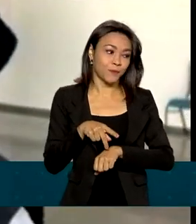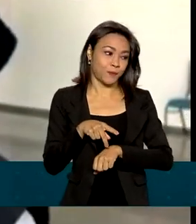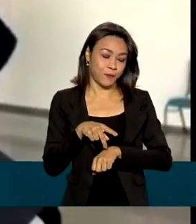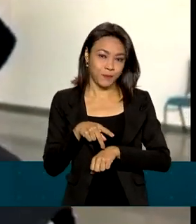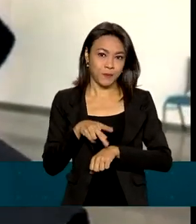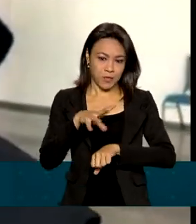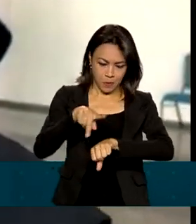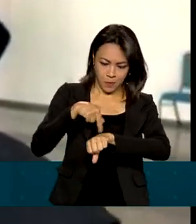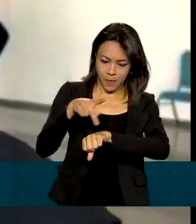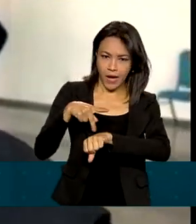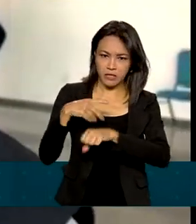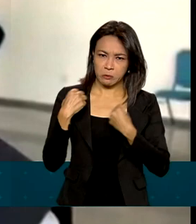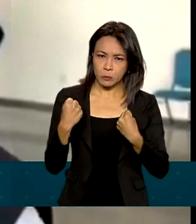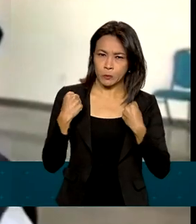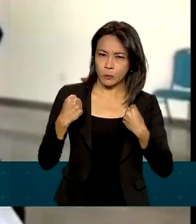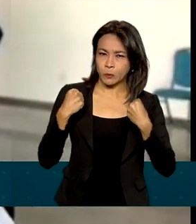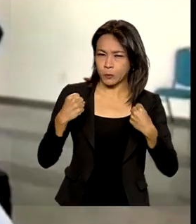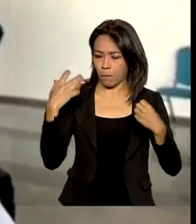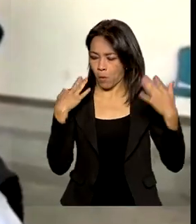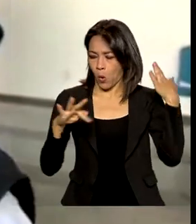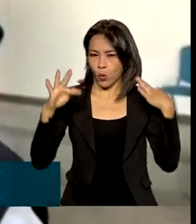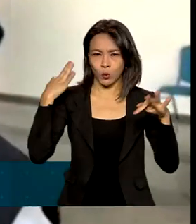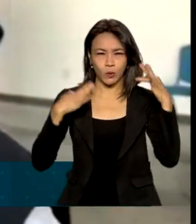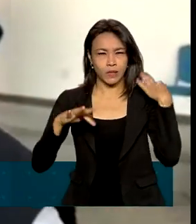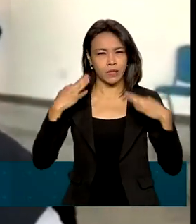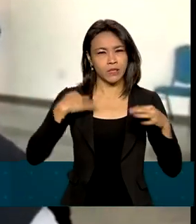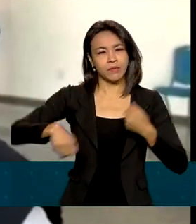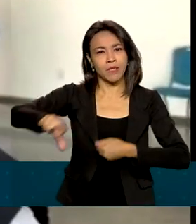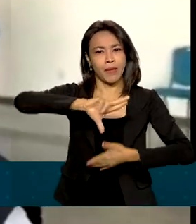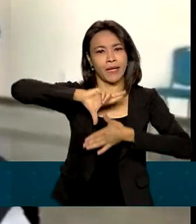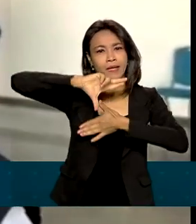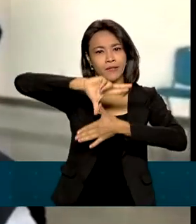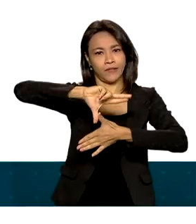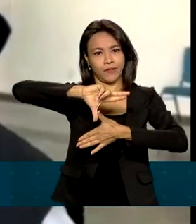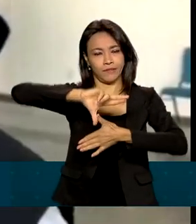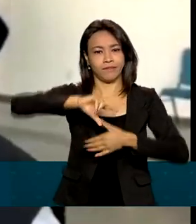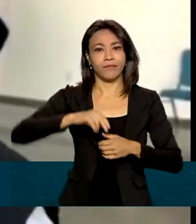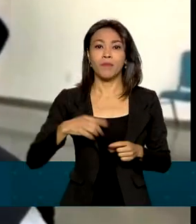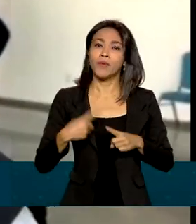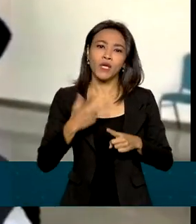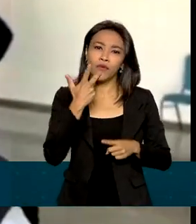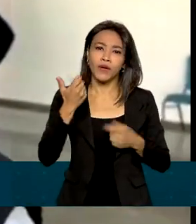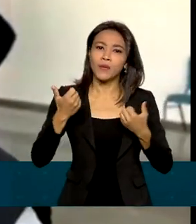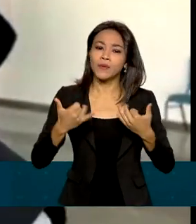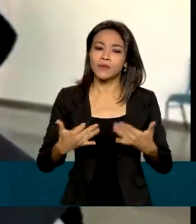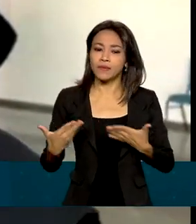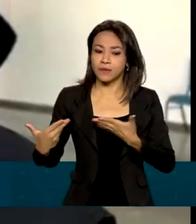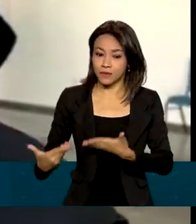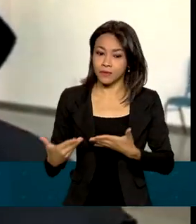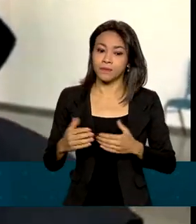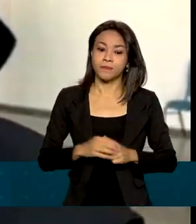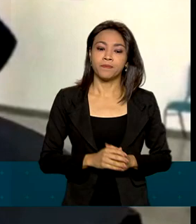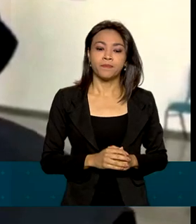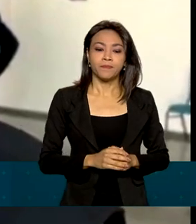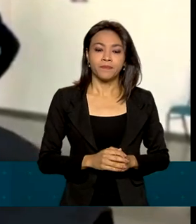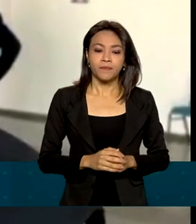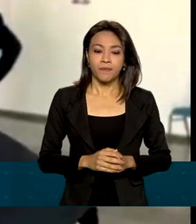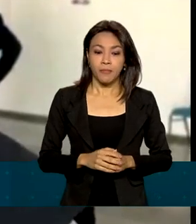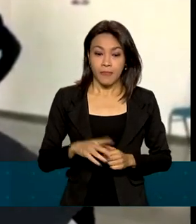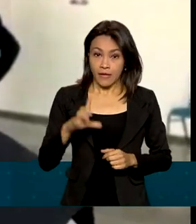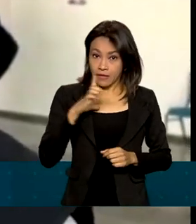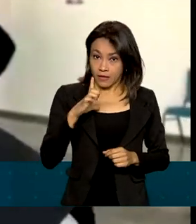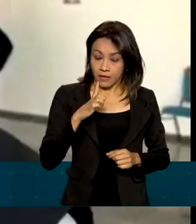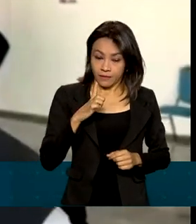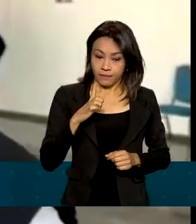com a maior viabilidade turística da América Latina. Por que eu digo isso? São quatro aeroportos internacionais. Você